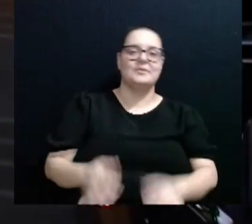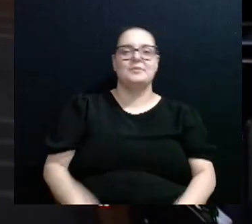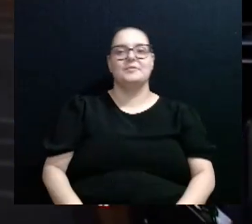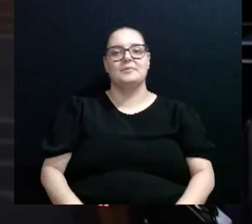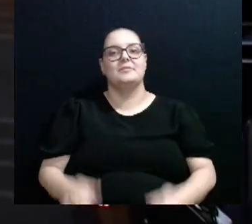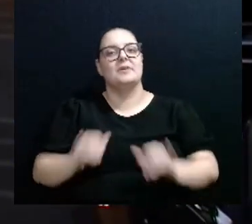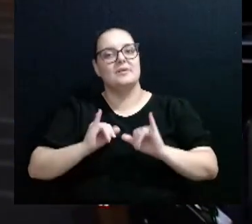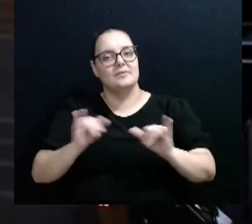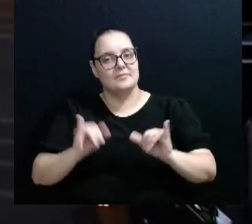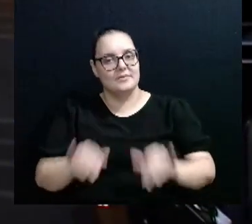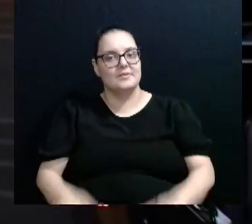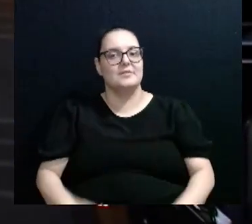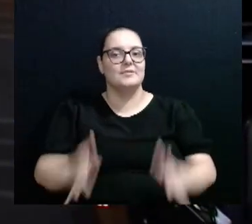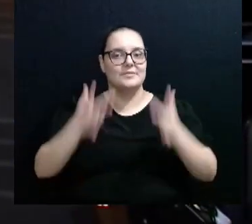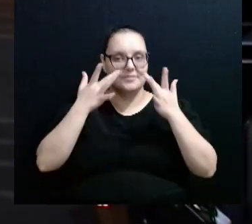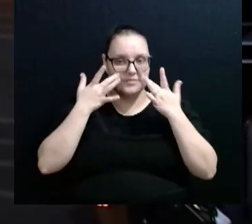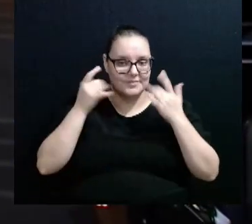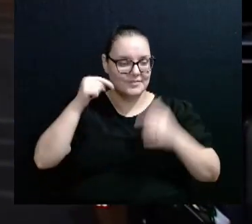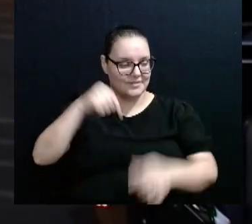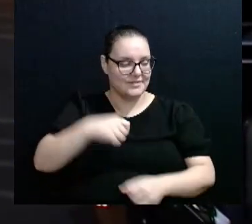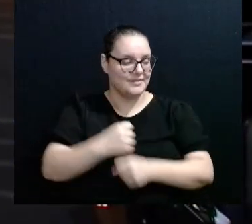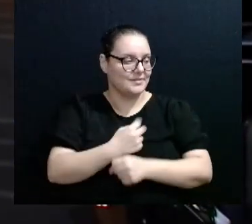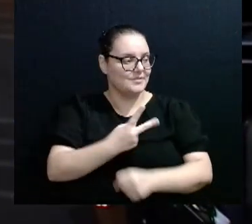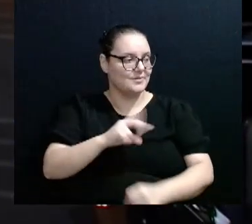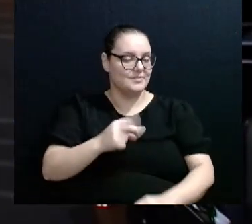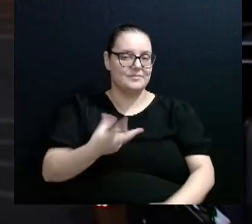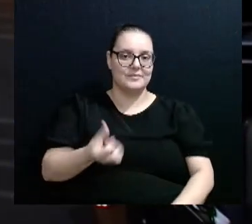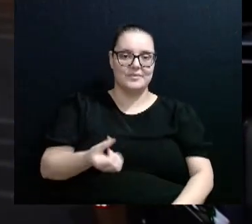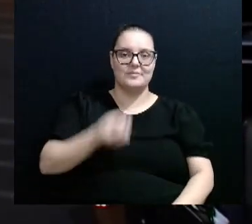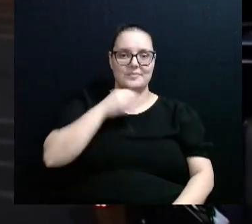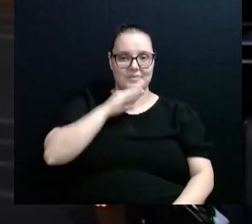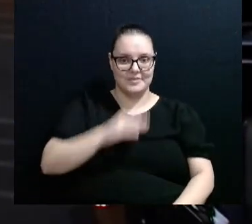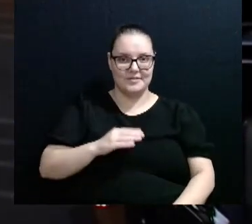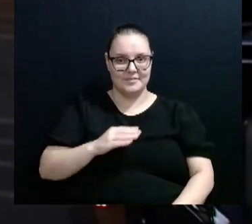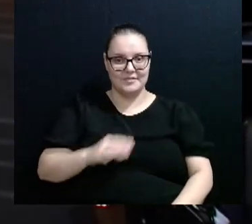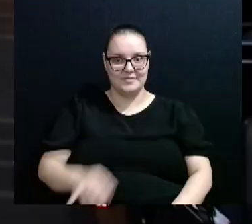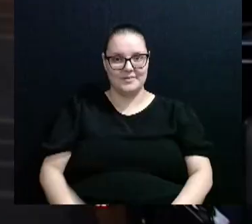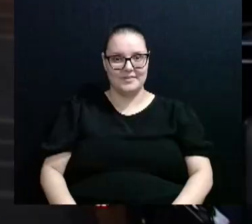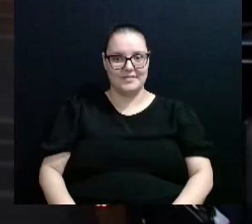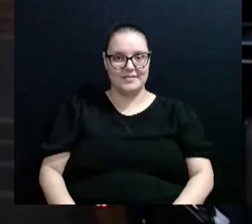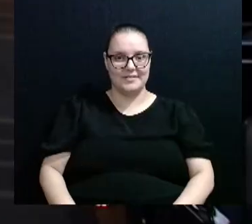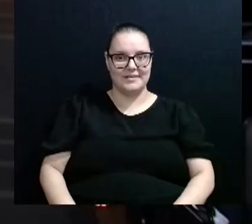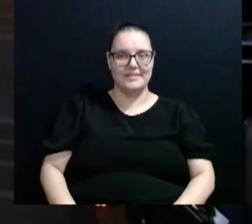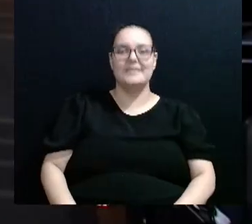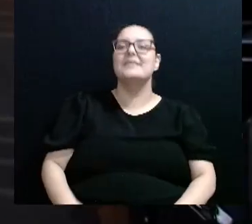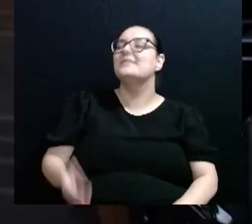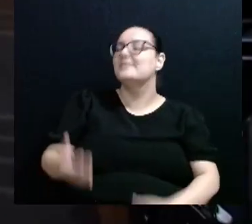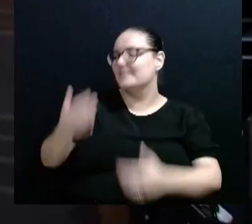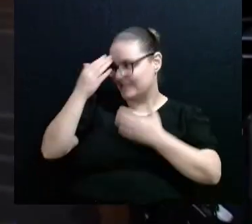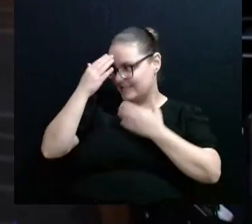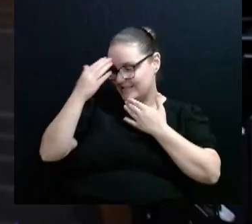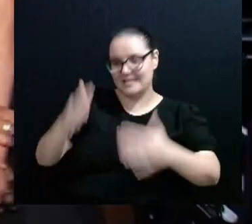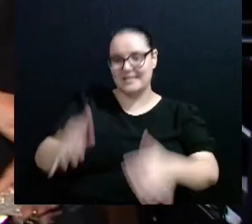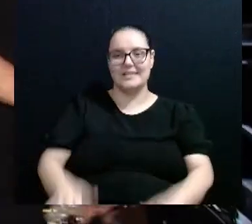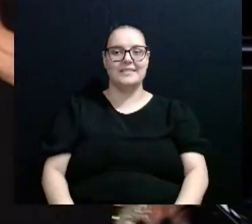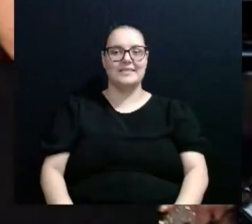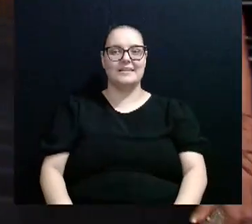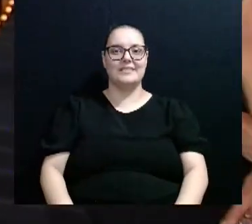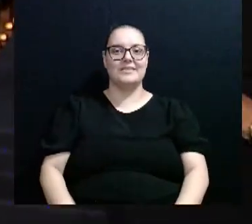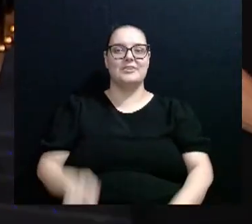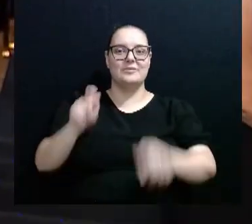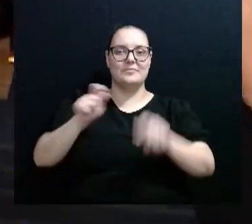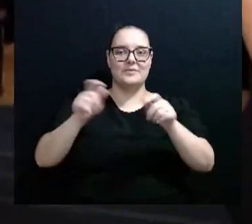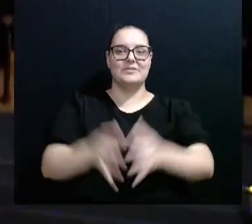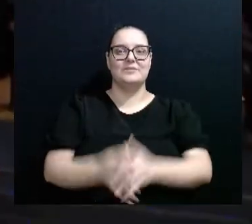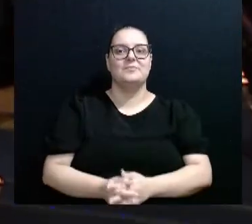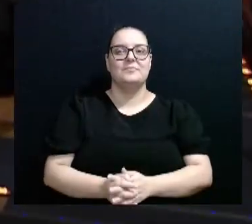de Campinas deste ano de 2026. Uma boa tarde, uma boa tarde no caso. Obrigada. E pessoal, como a gente falou, né?